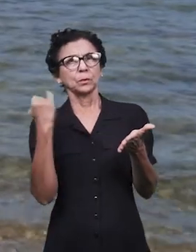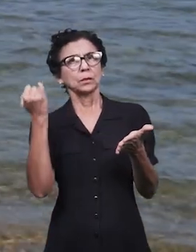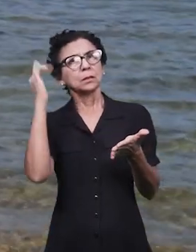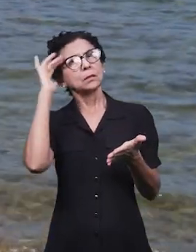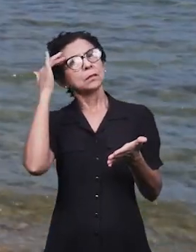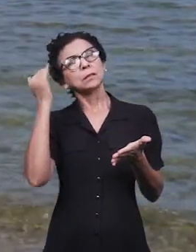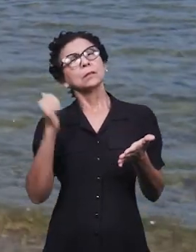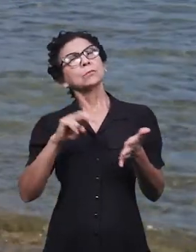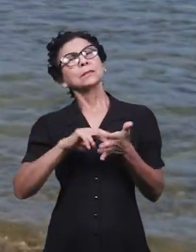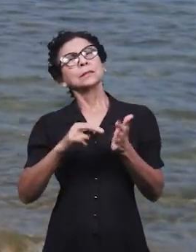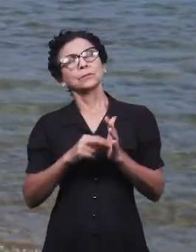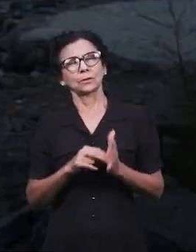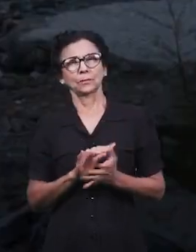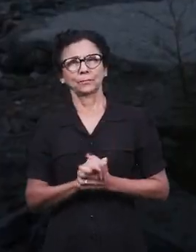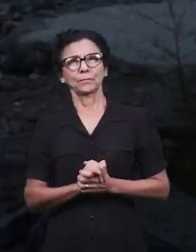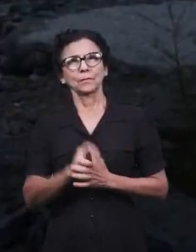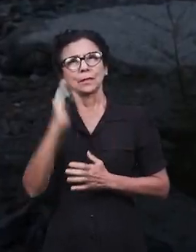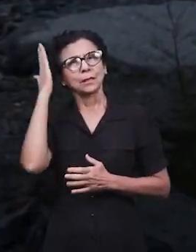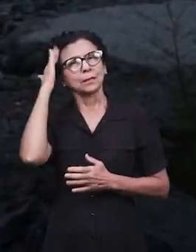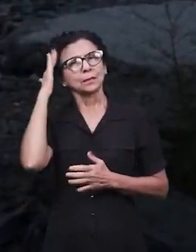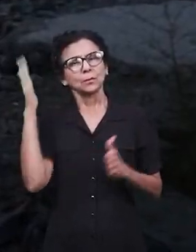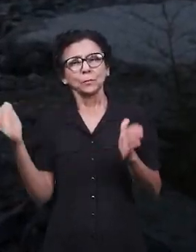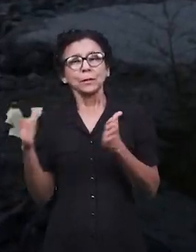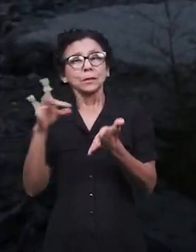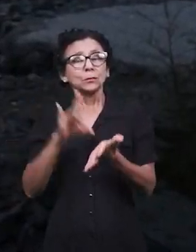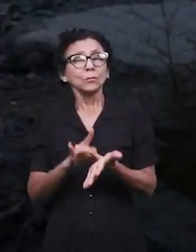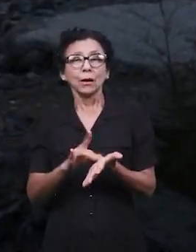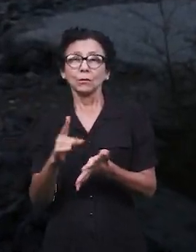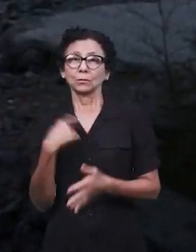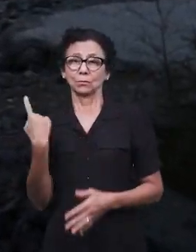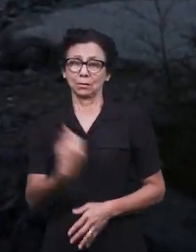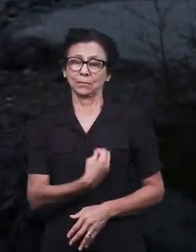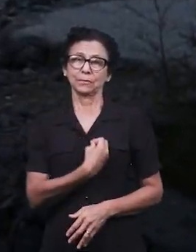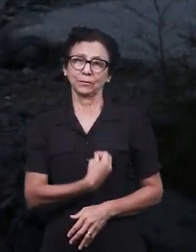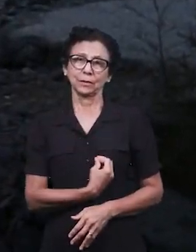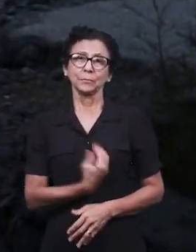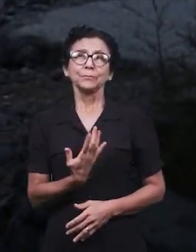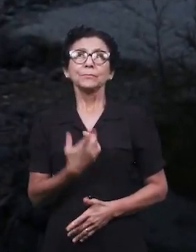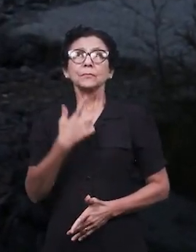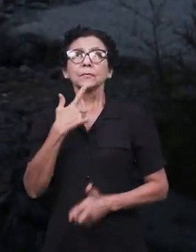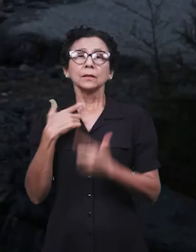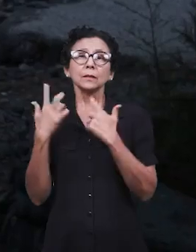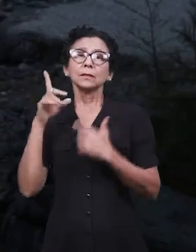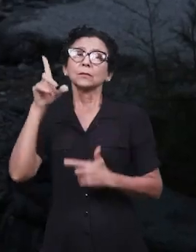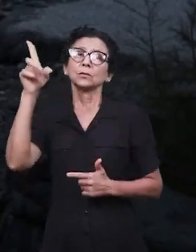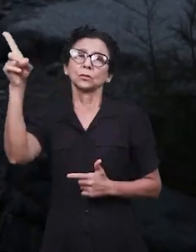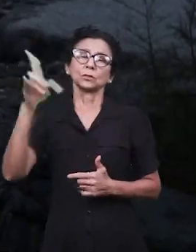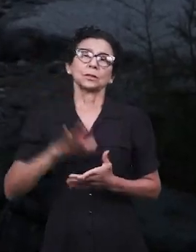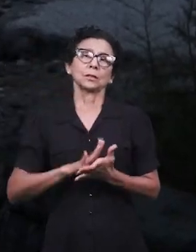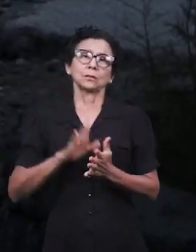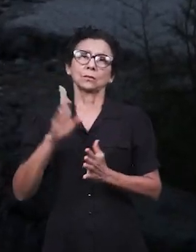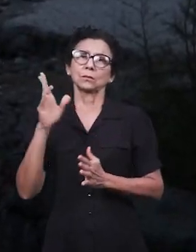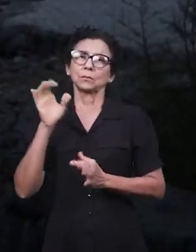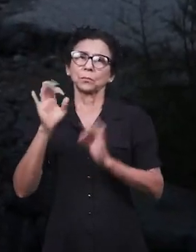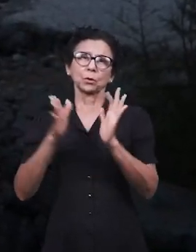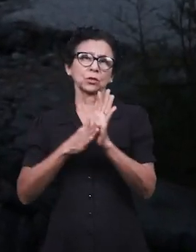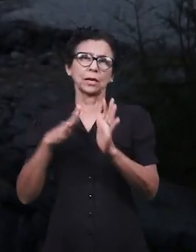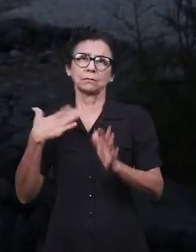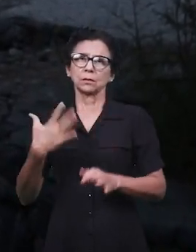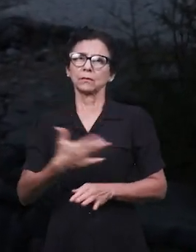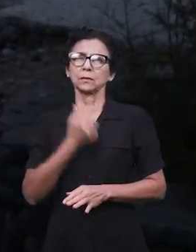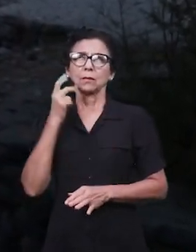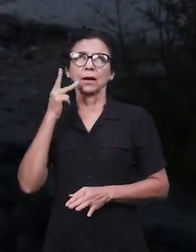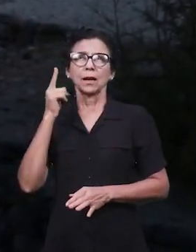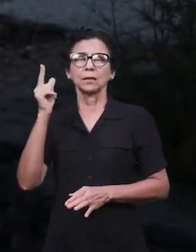disso, para a gente entender os dias que nós estamos vivendo e entender aquilo que Deus quer no seu projeto eterno, na sua